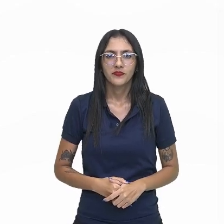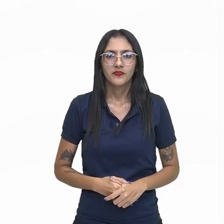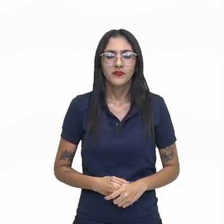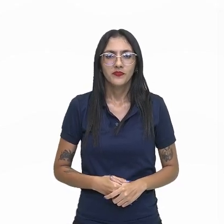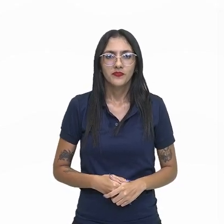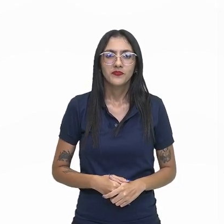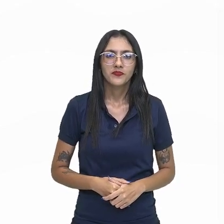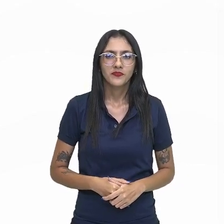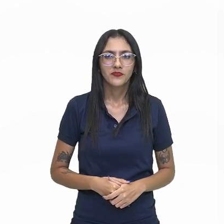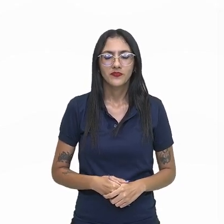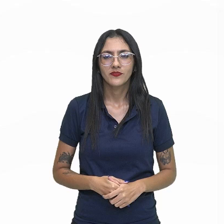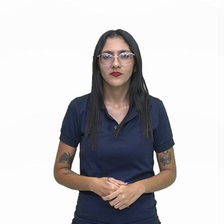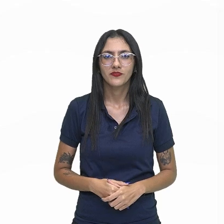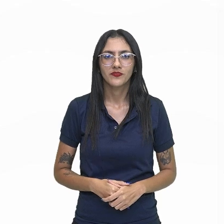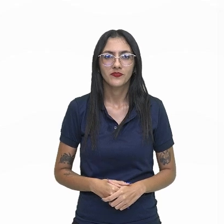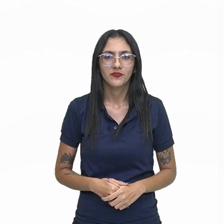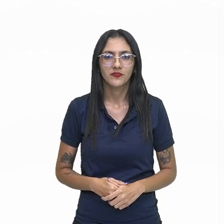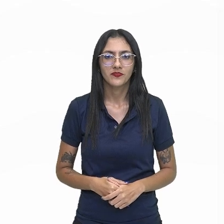Então,